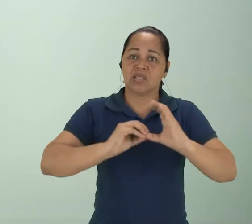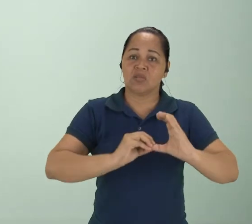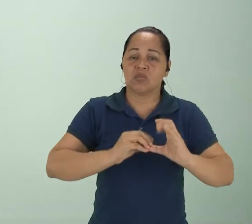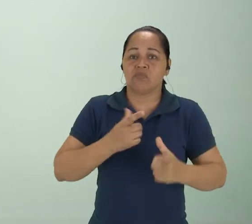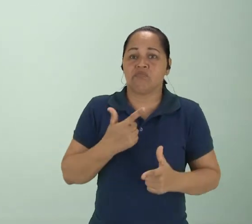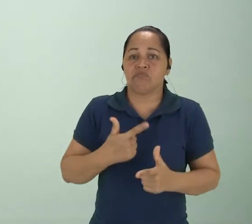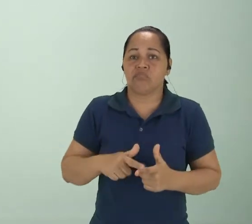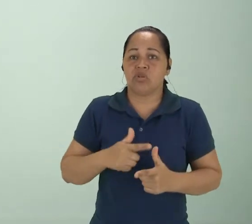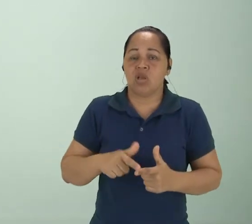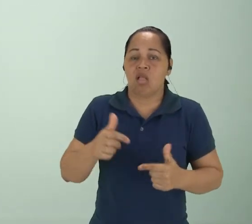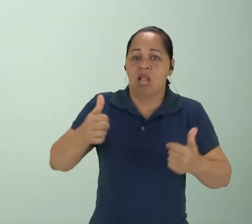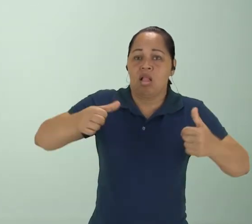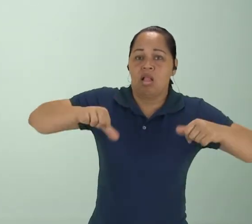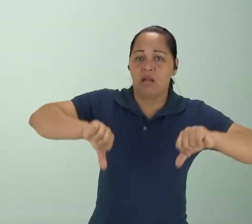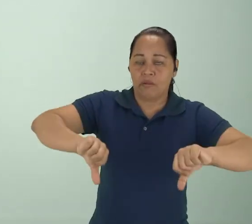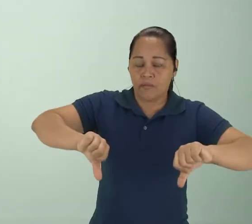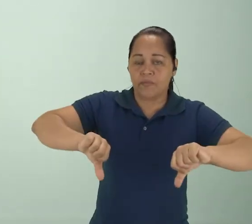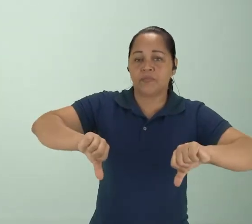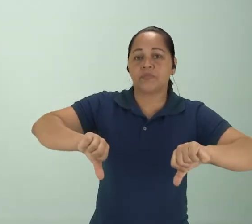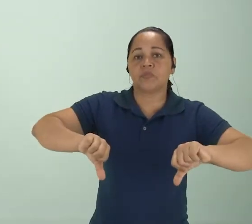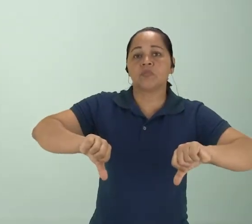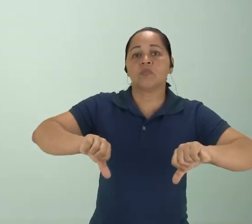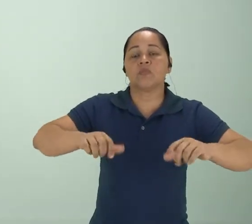que começam a se multiplicar